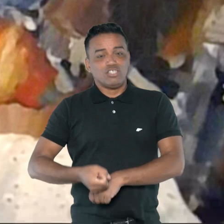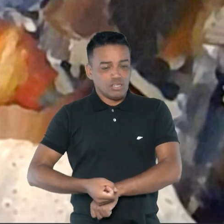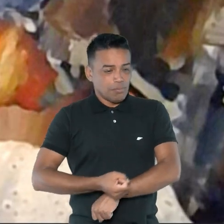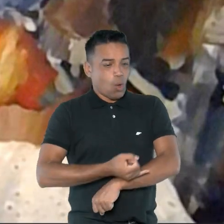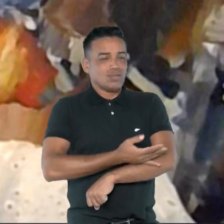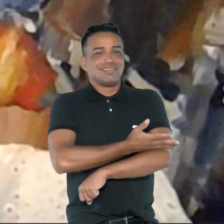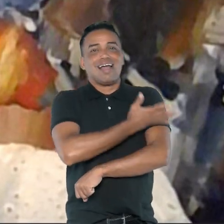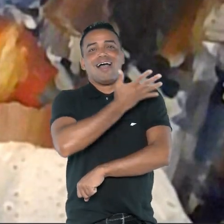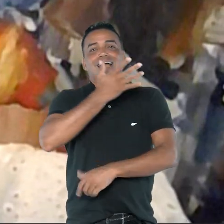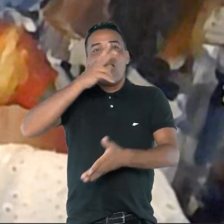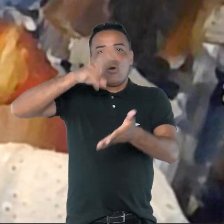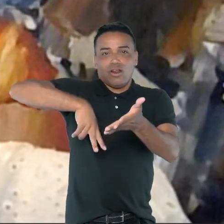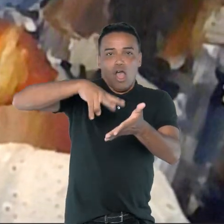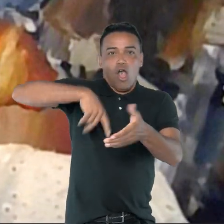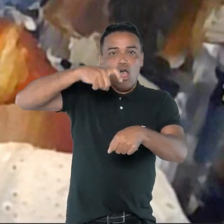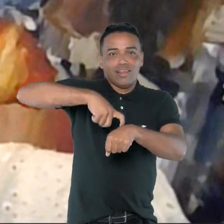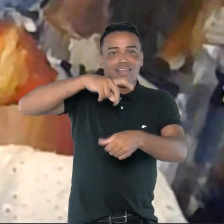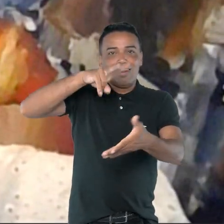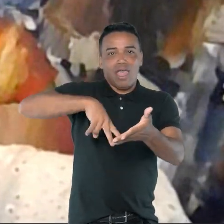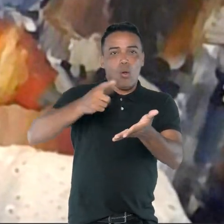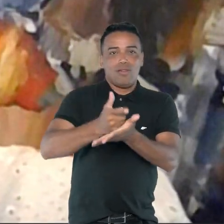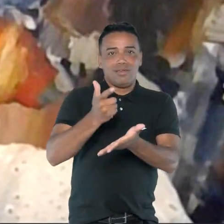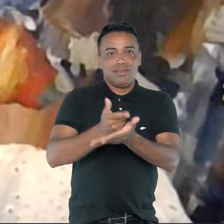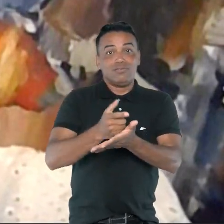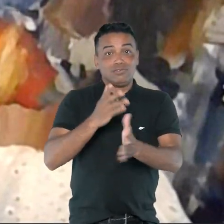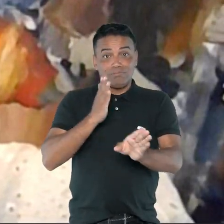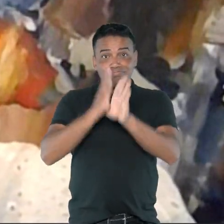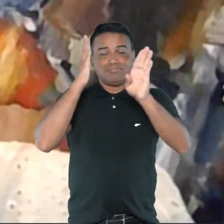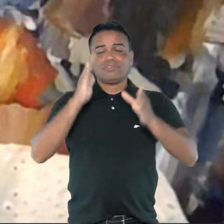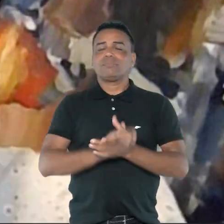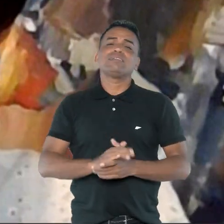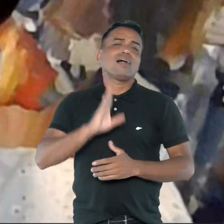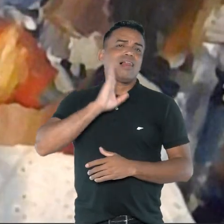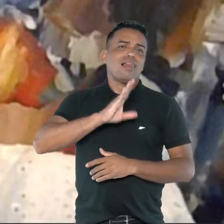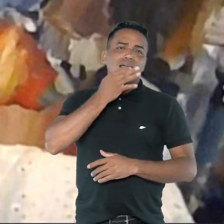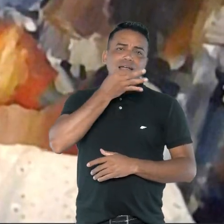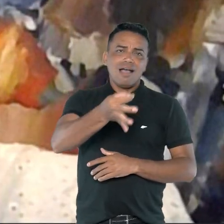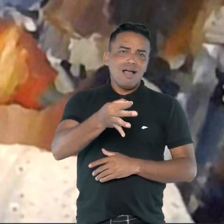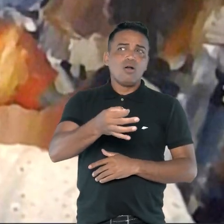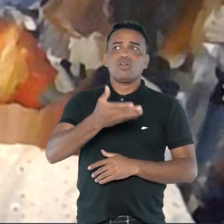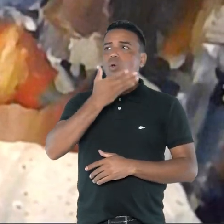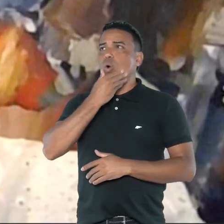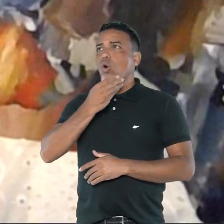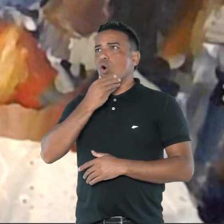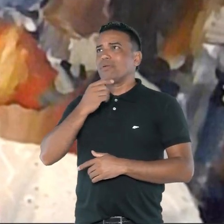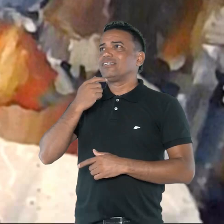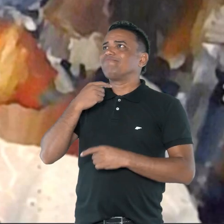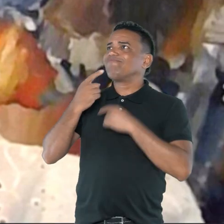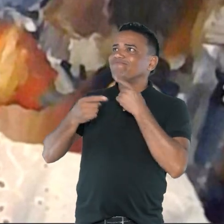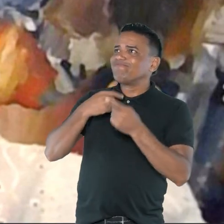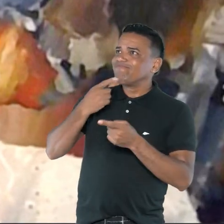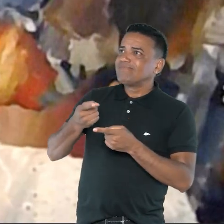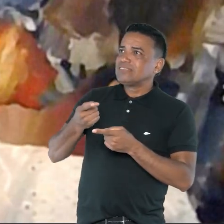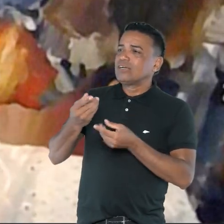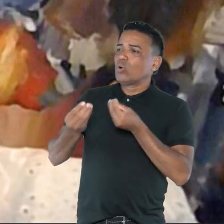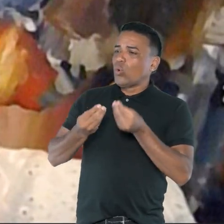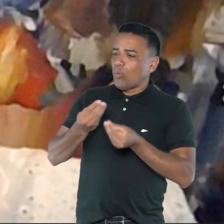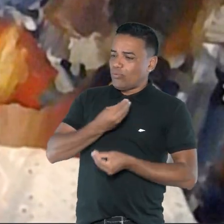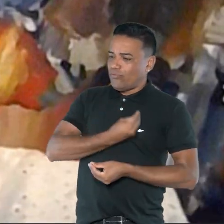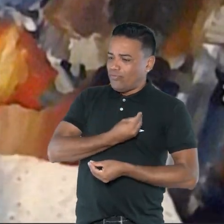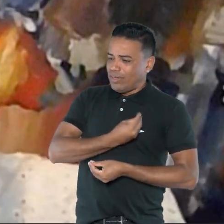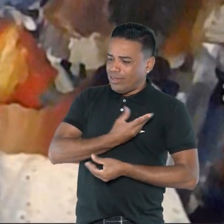que se sentem muito tocadas com o livro, porque se identificam, mas acho muito legal um homem que se